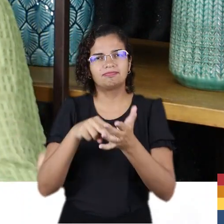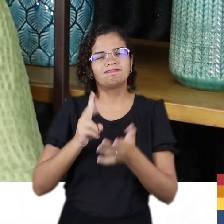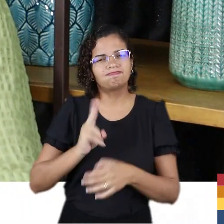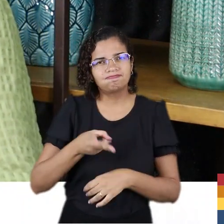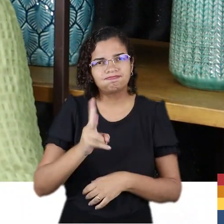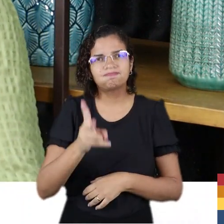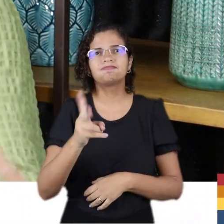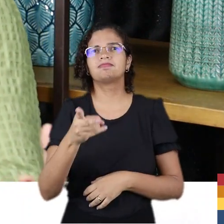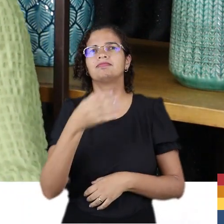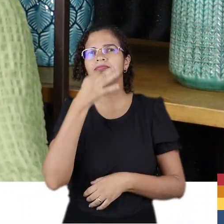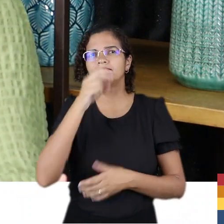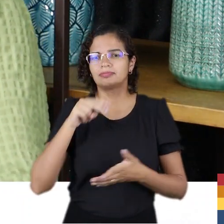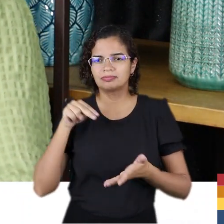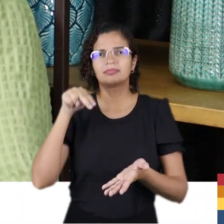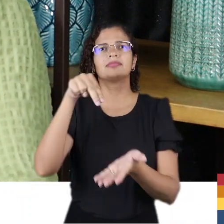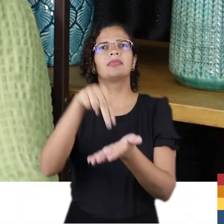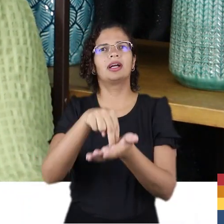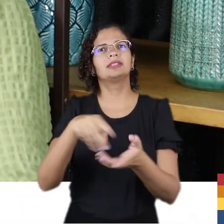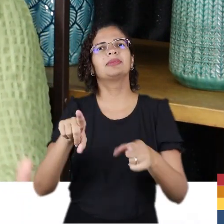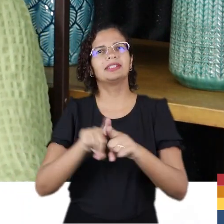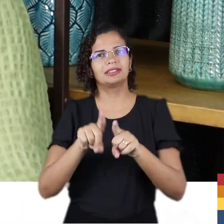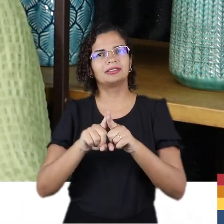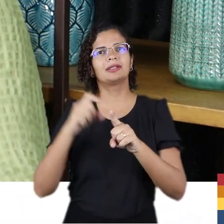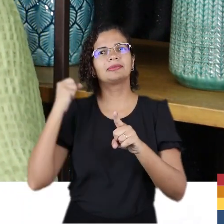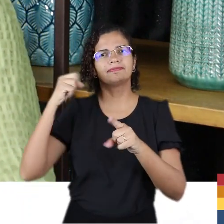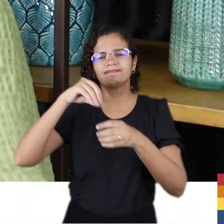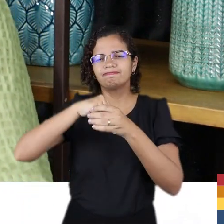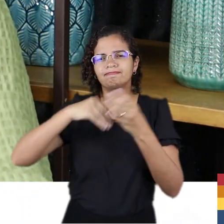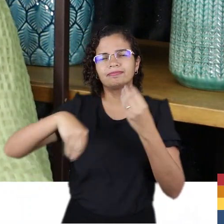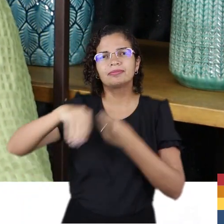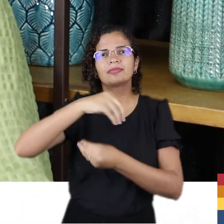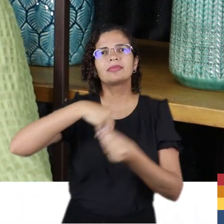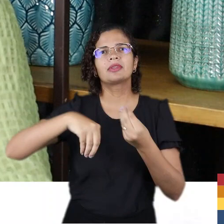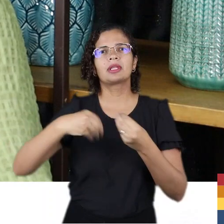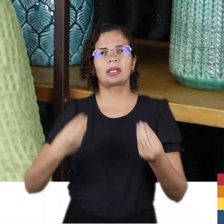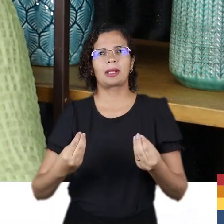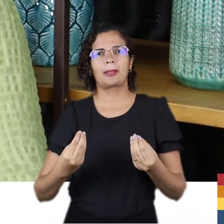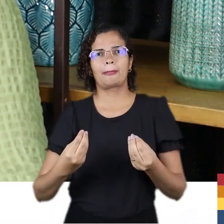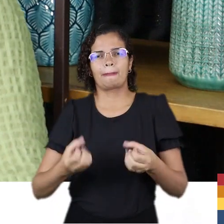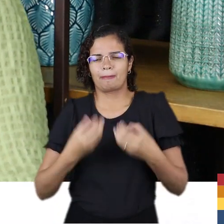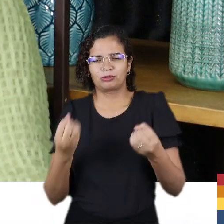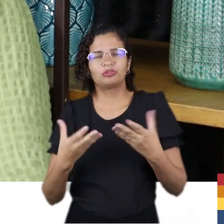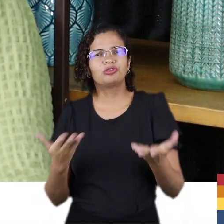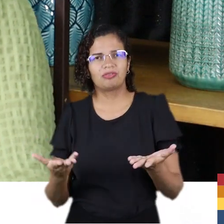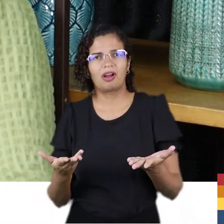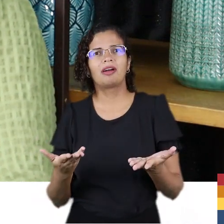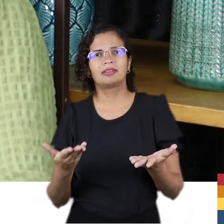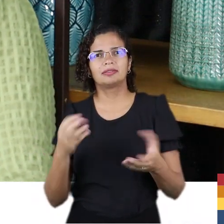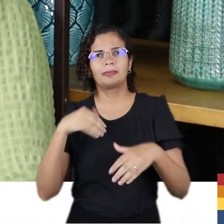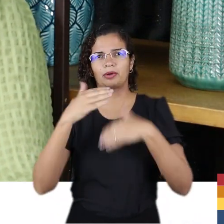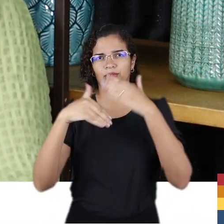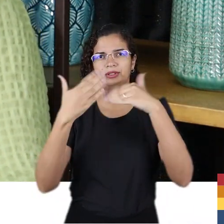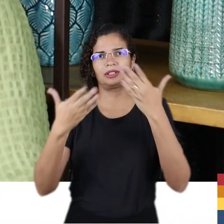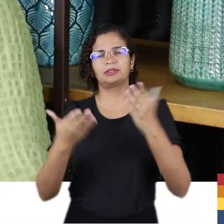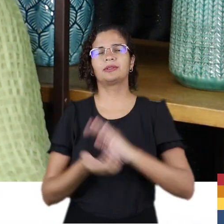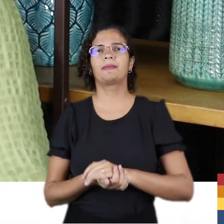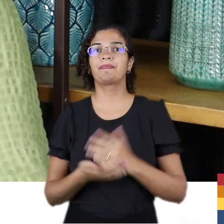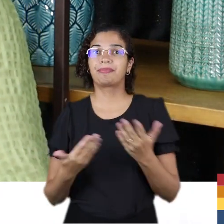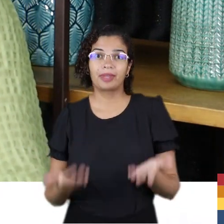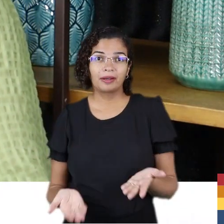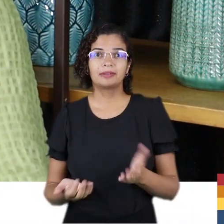o seu envolvimento e os fizesse estar motivados durante todo esse processo. E aí, então, né?